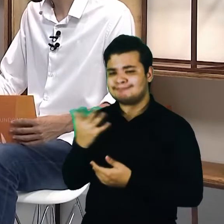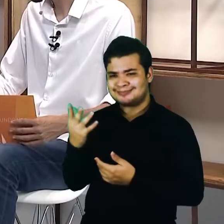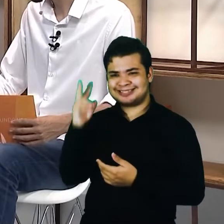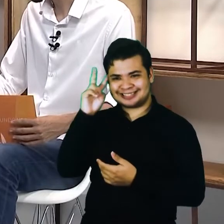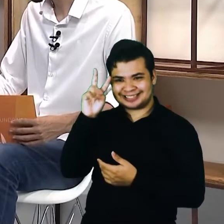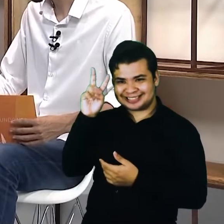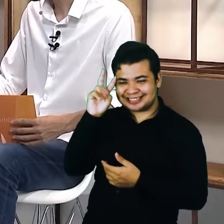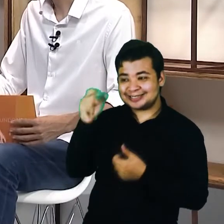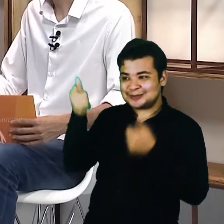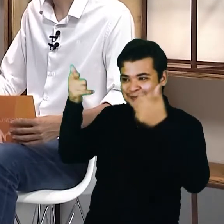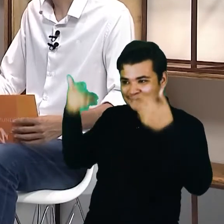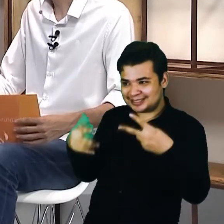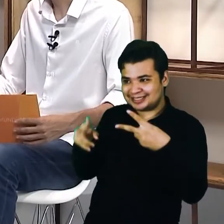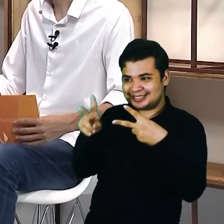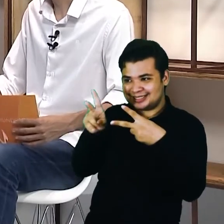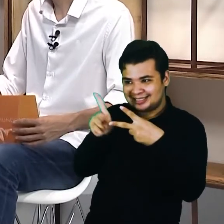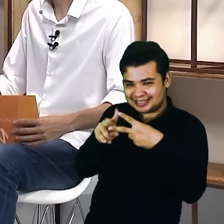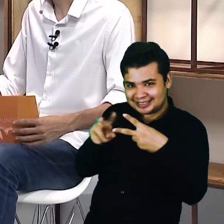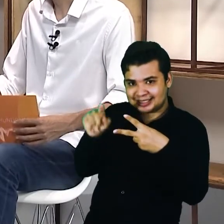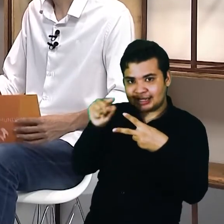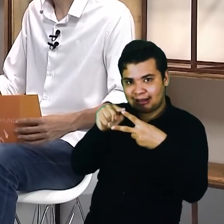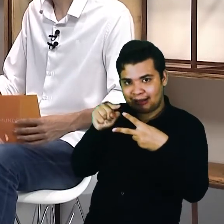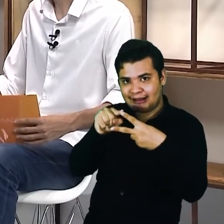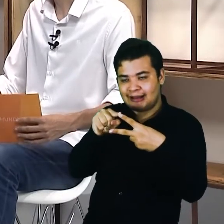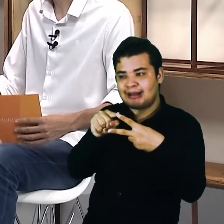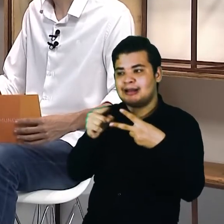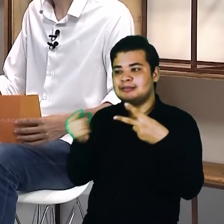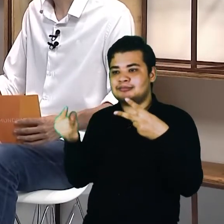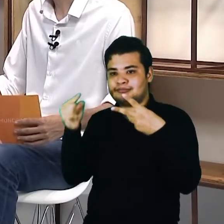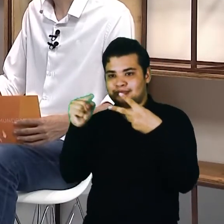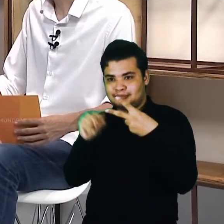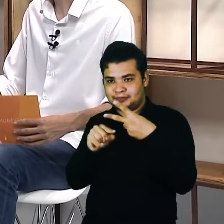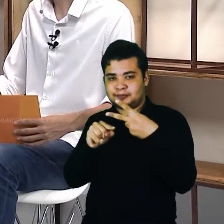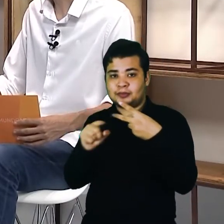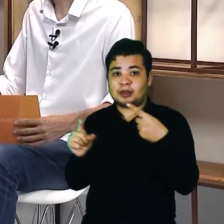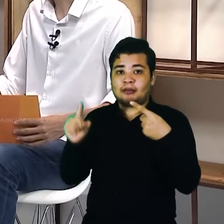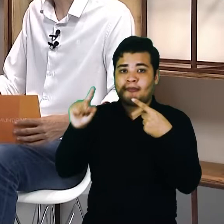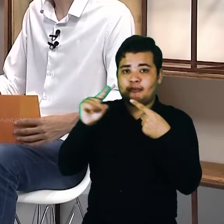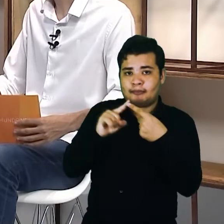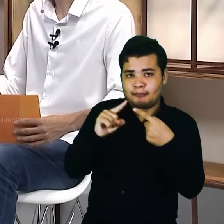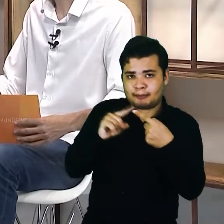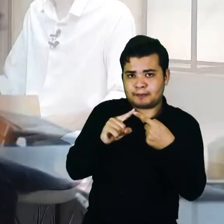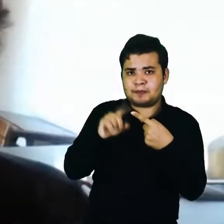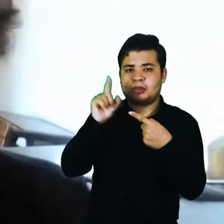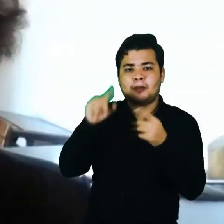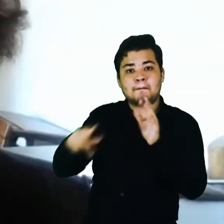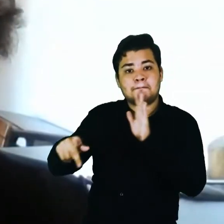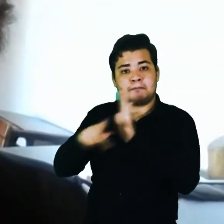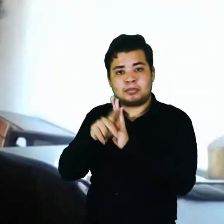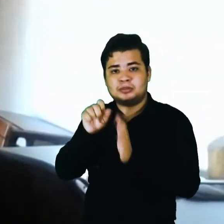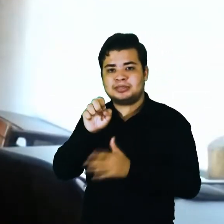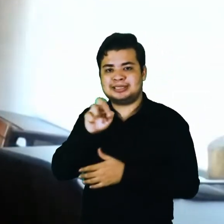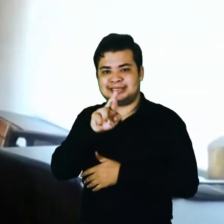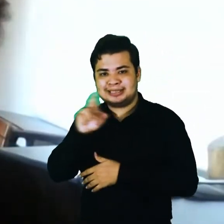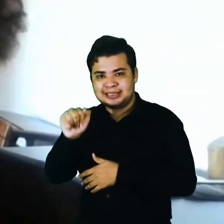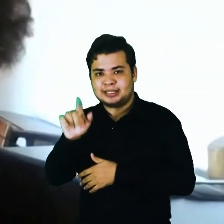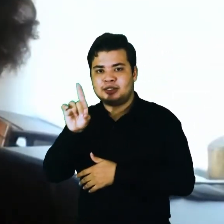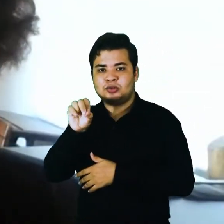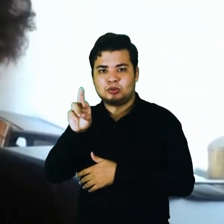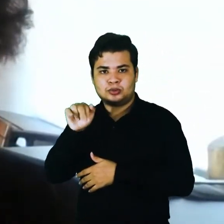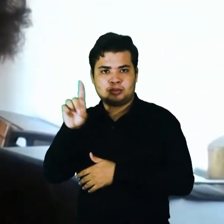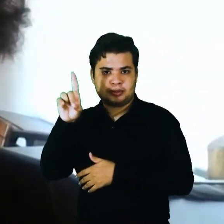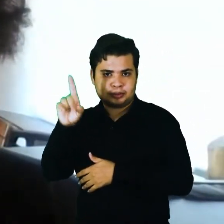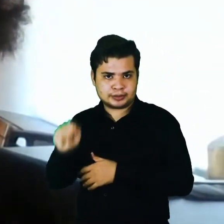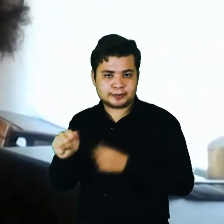Essa que eu falei, né, as duas, Pseudotrimesia pusila, que é restrita mesmo à Serra Dourada, essa